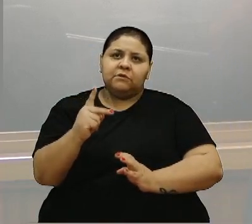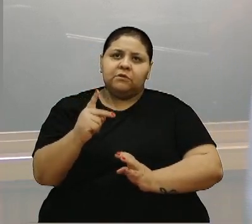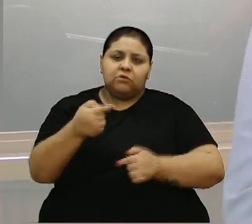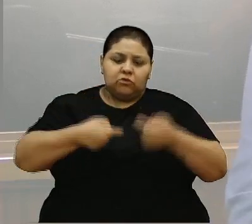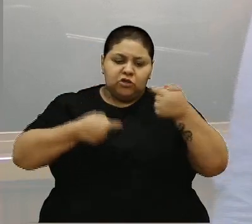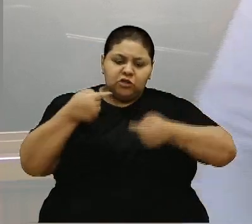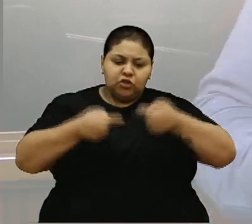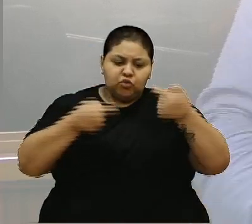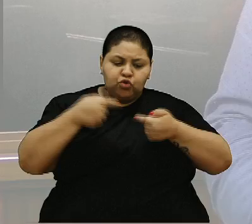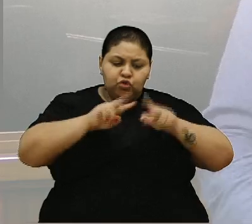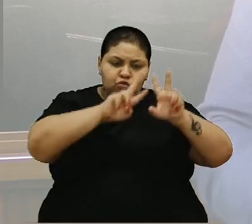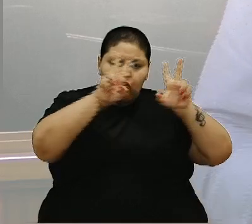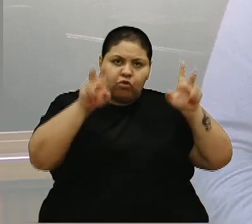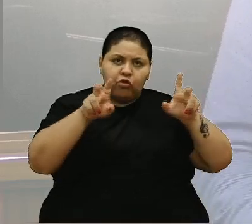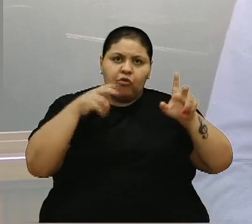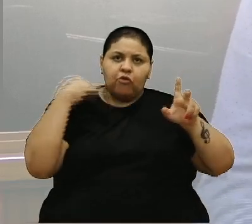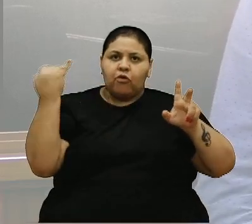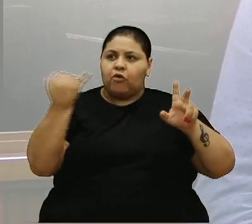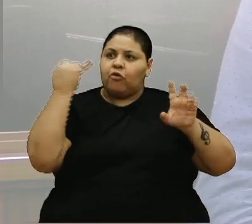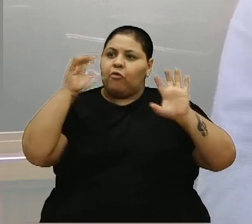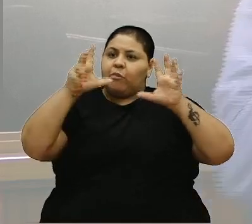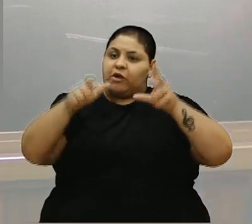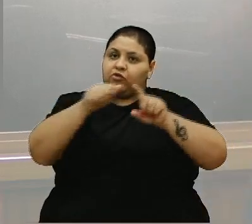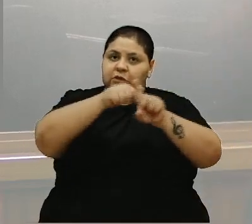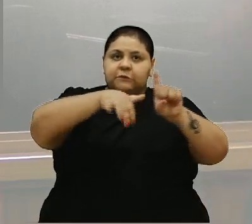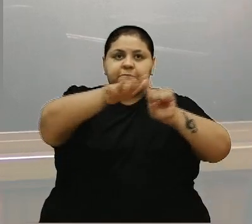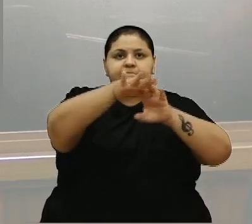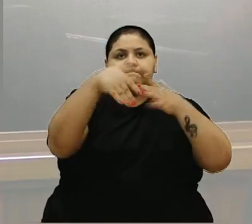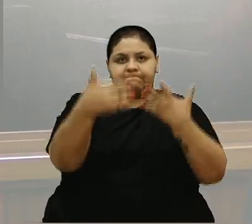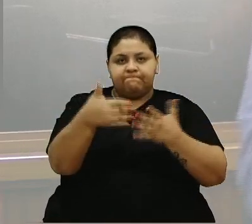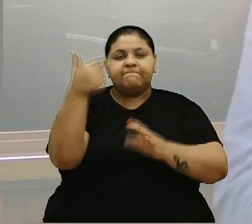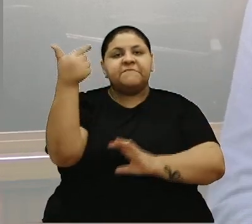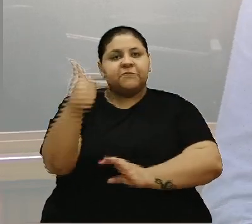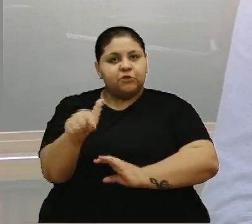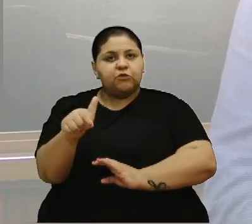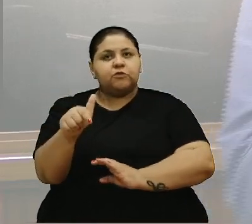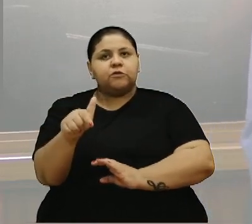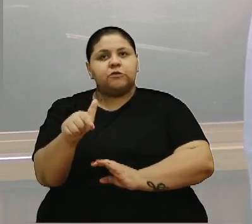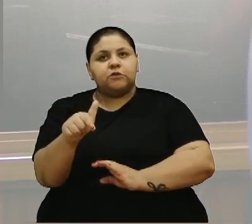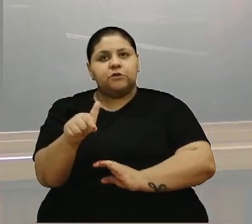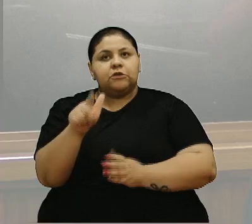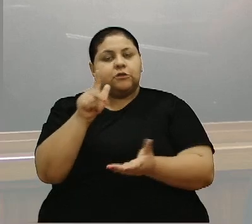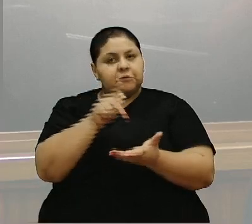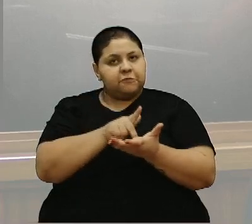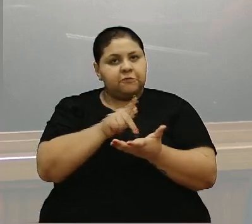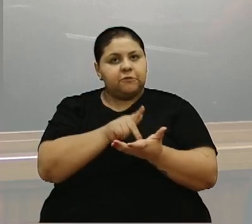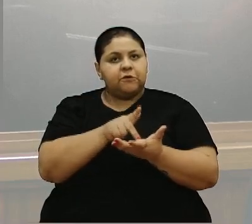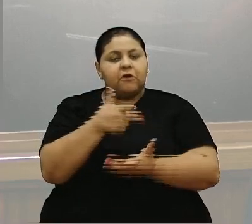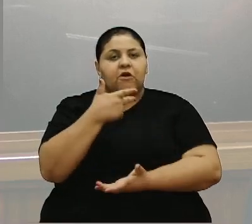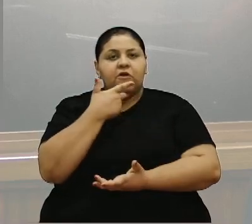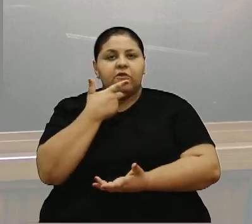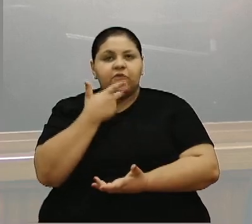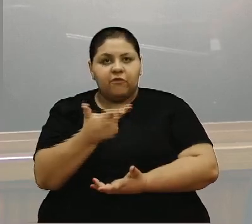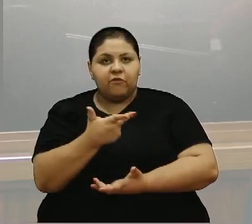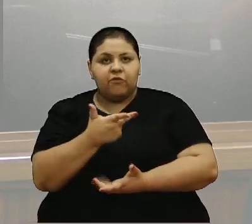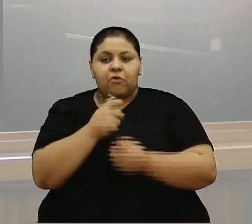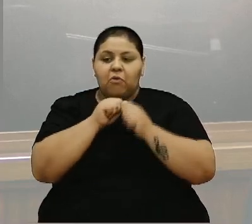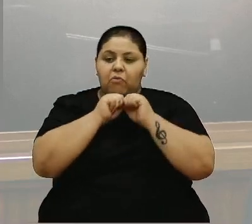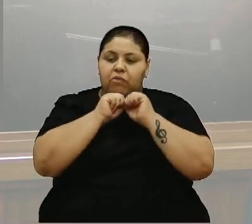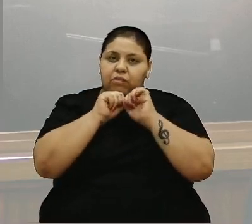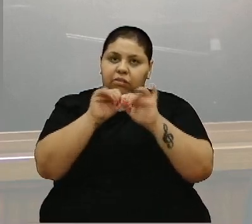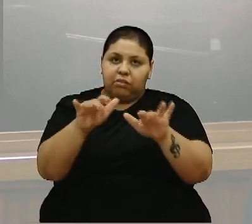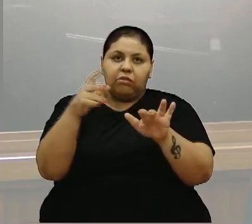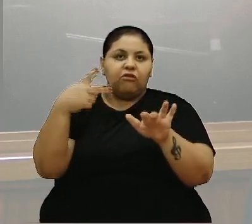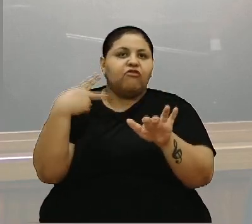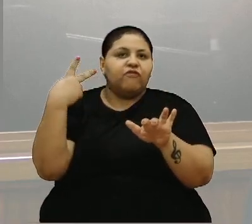discutindo um tema que é importante para toda a sociedade. Então, mais uma vez, faço de forma sincera, destaco a propositura do